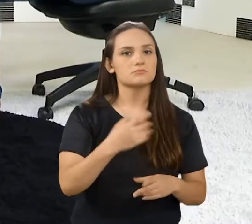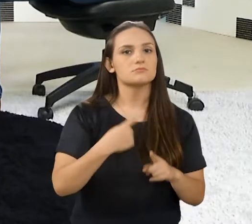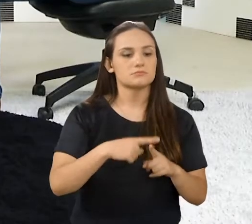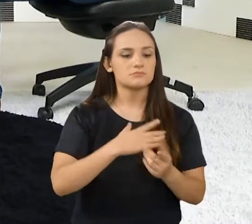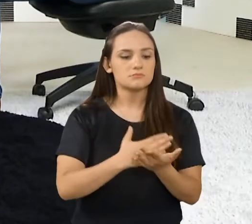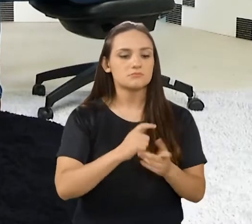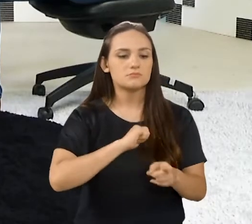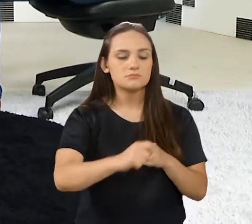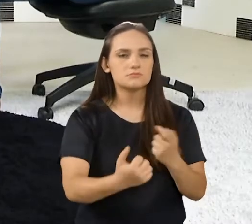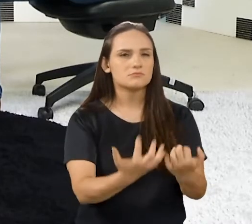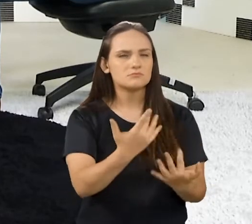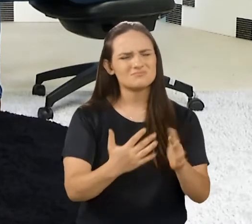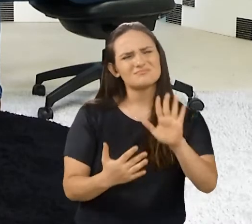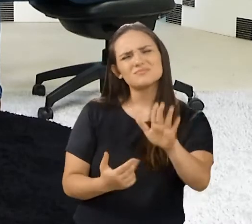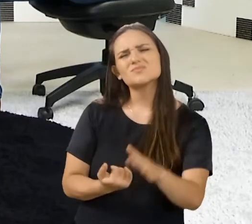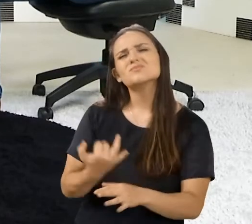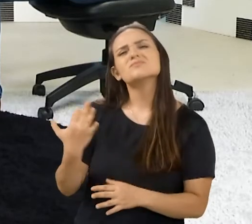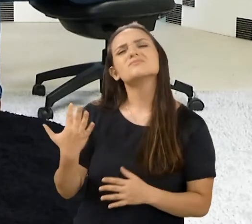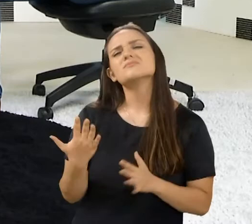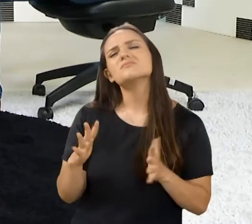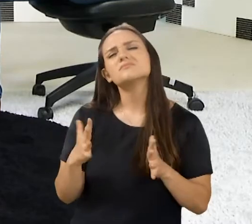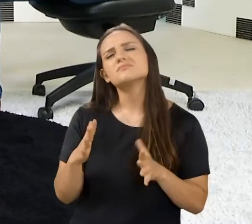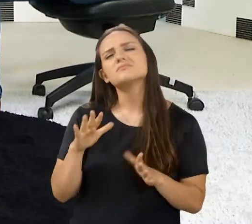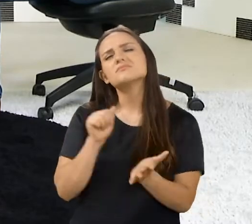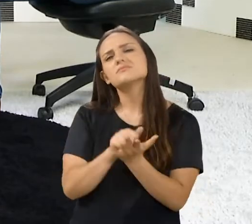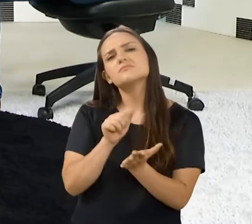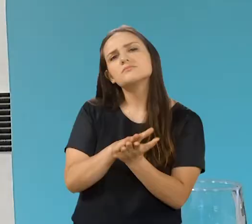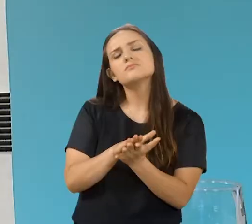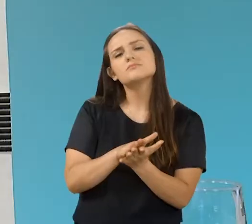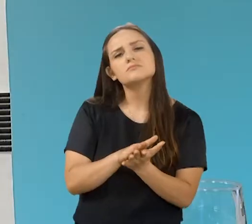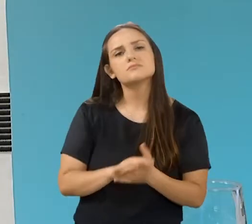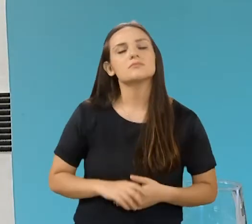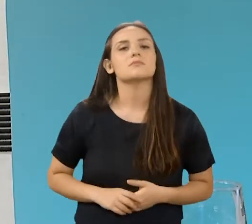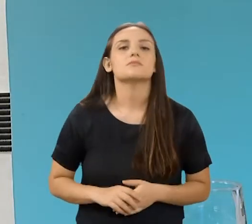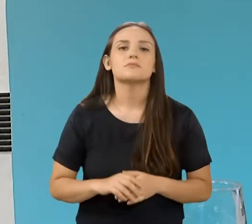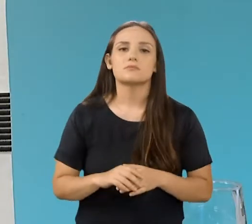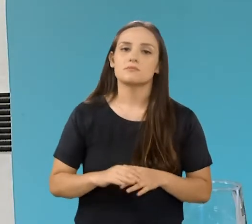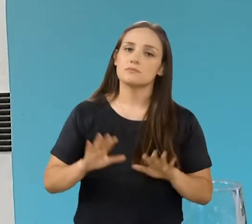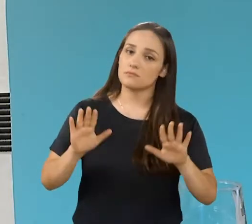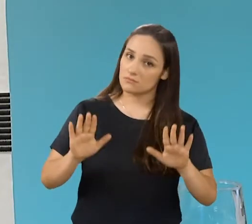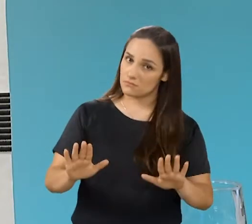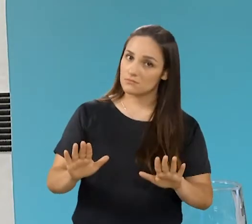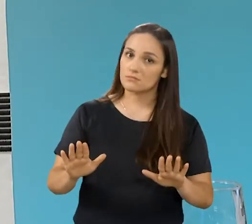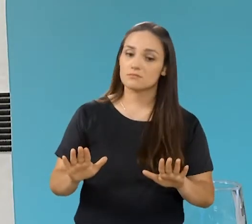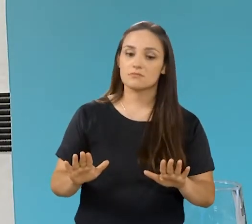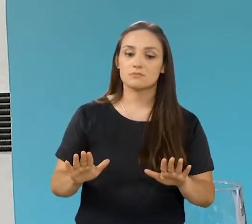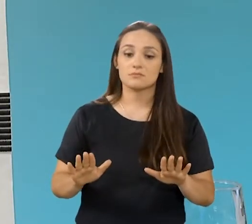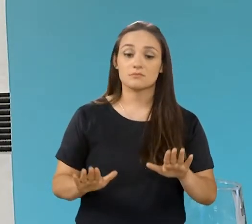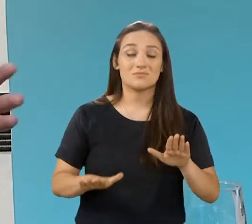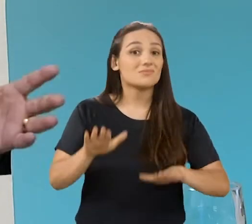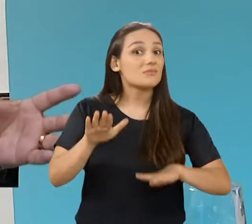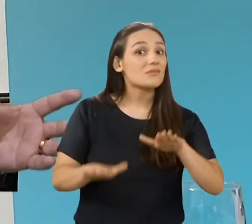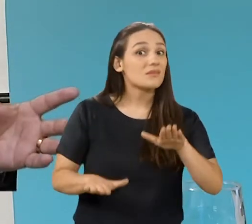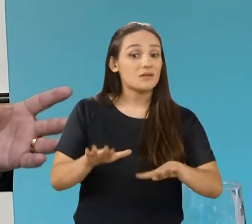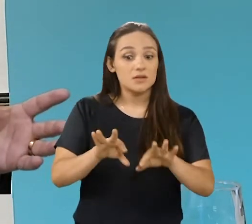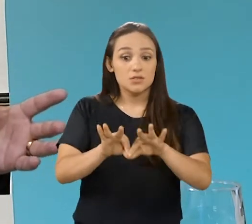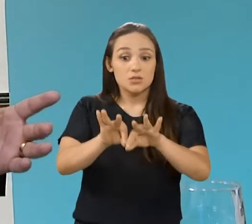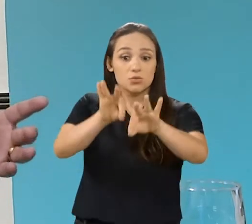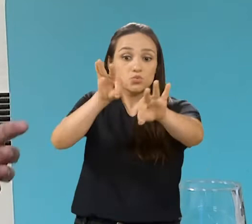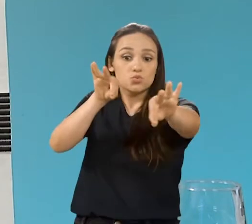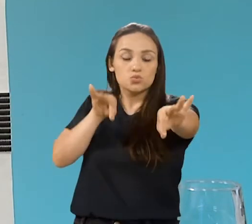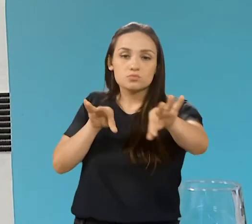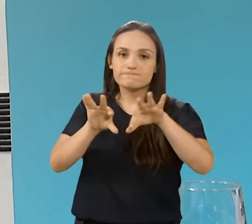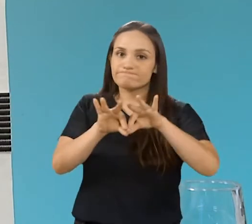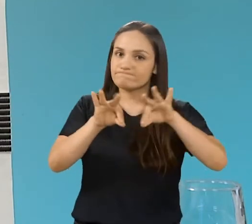menos a multa de cada pessoa numa situação dessas? As multas variam dependendo do tamanho da propriedade,